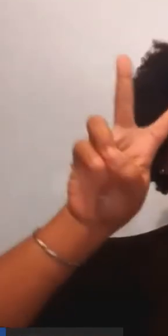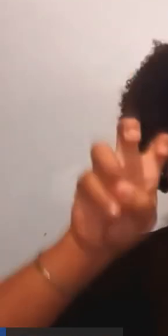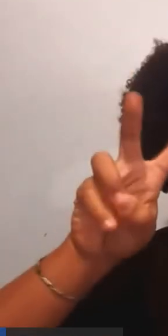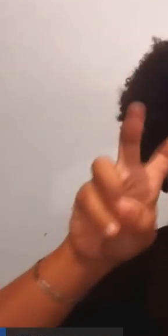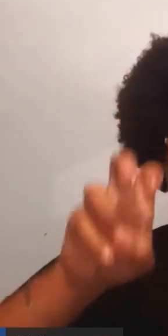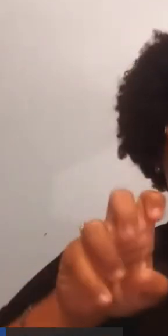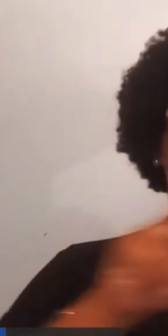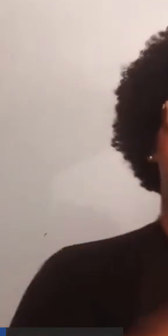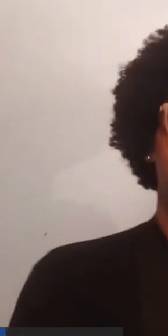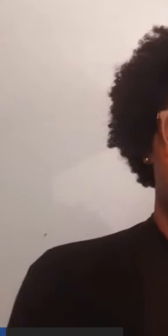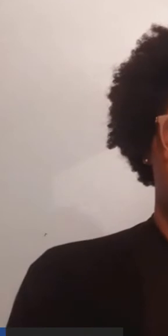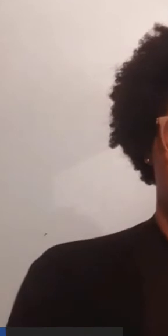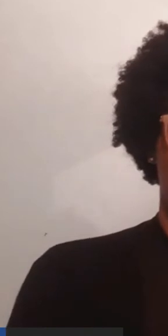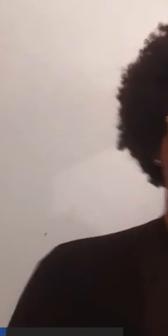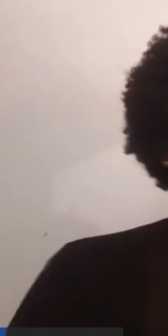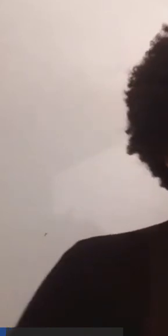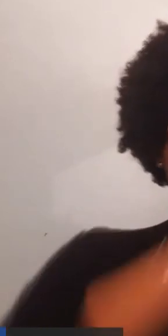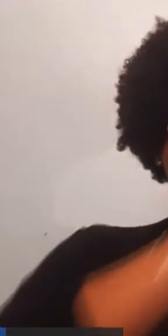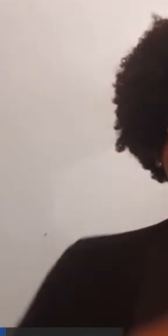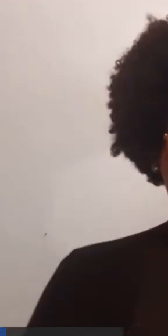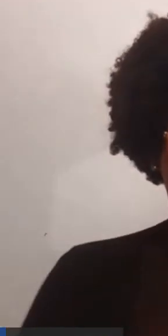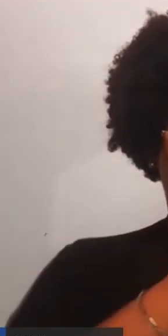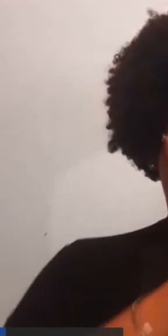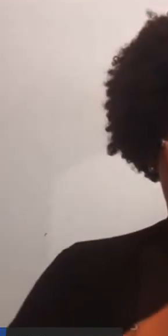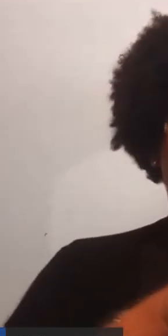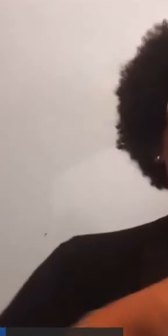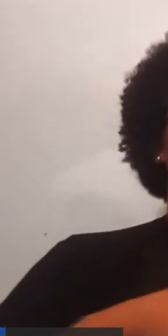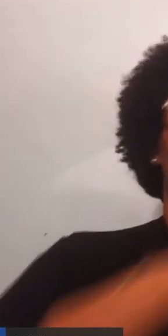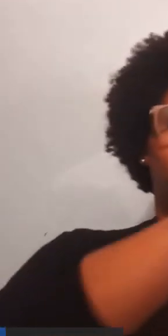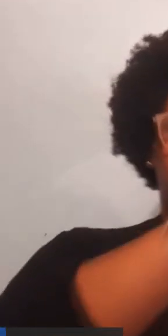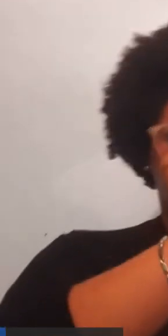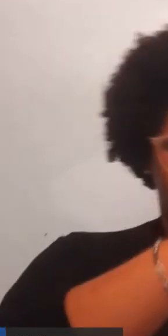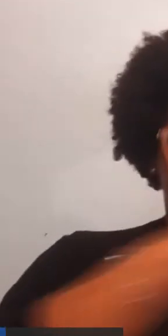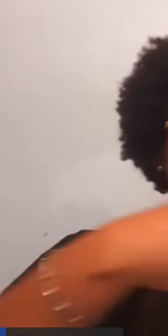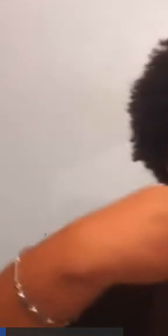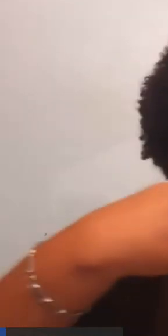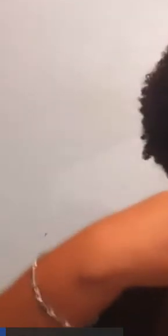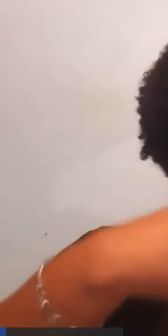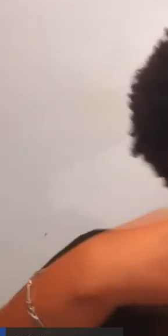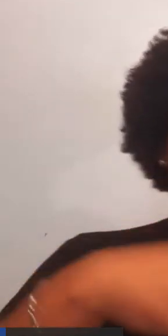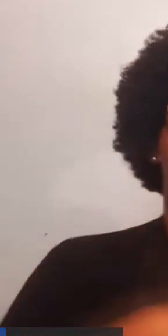Olá pessoal, voltei. Então, o nosso assunto de hoje é sensor. Vamos